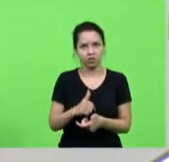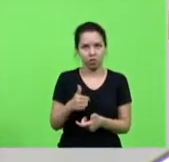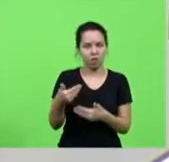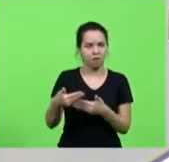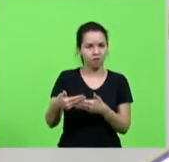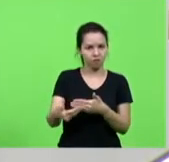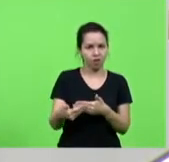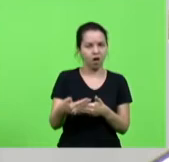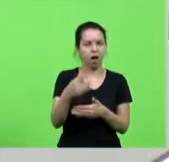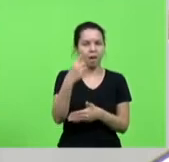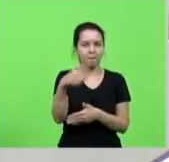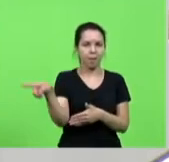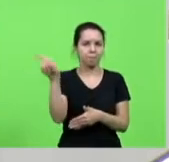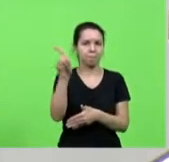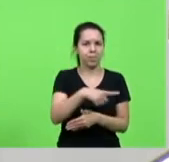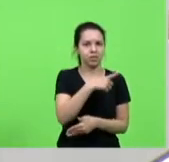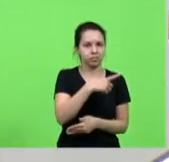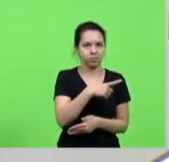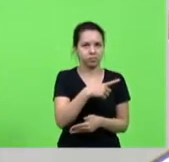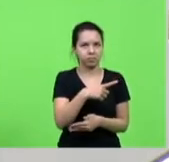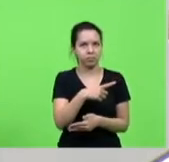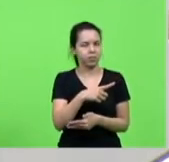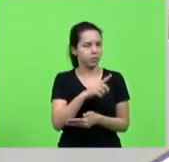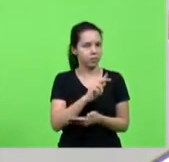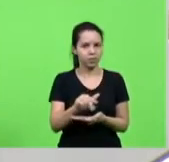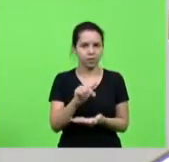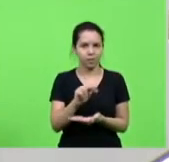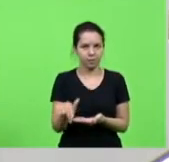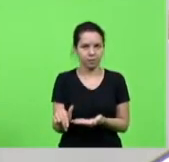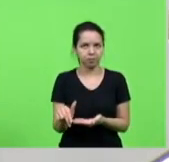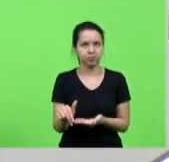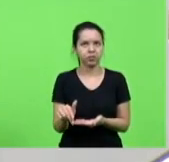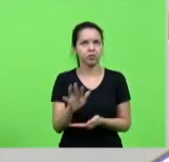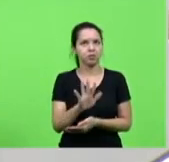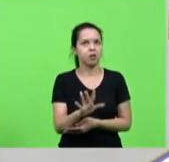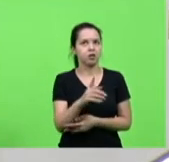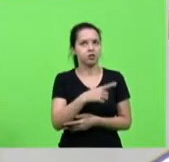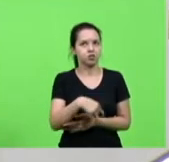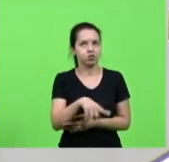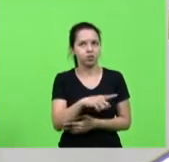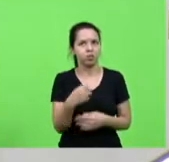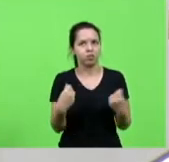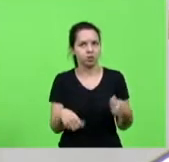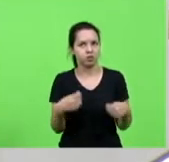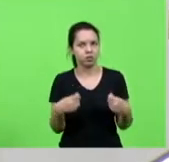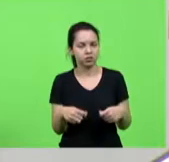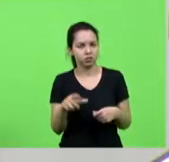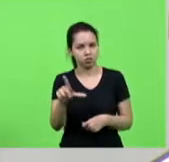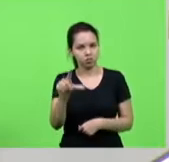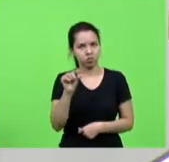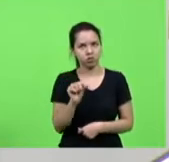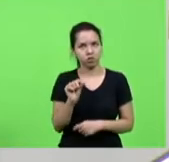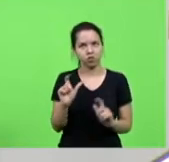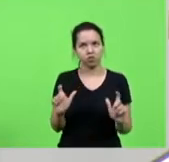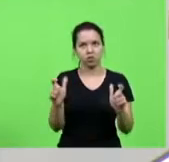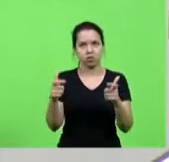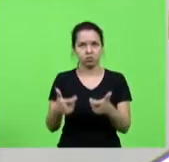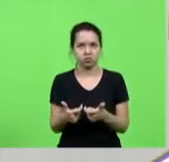censura. Não é o caso. Mas supondo que nós tivéssemos que escolher entre sexualização infantil e